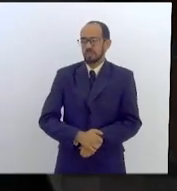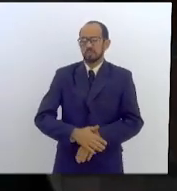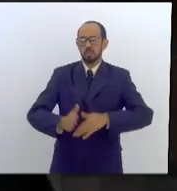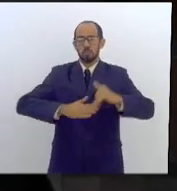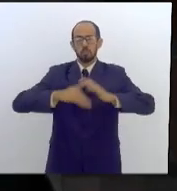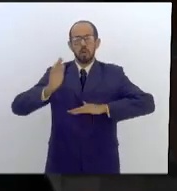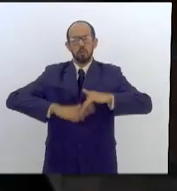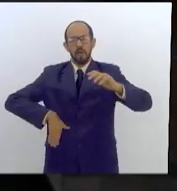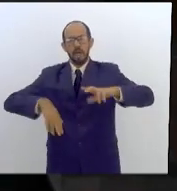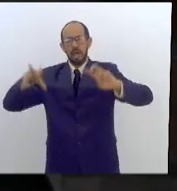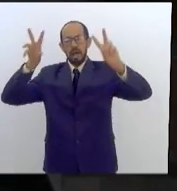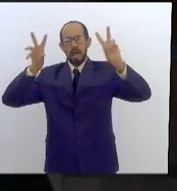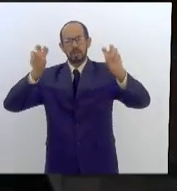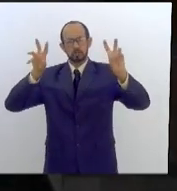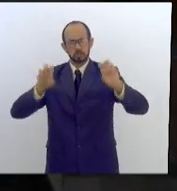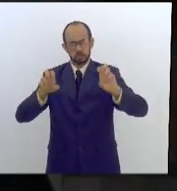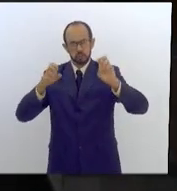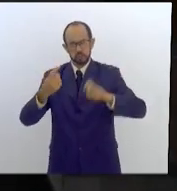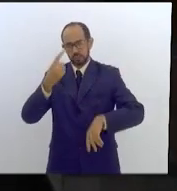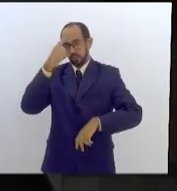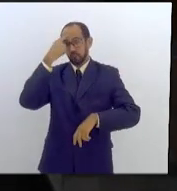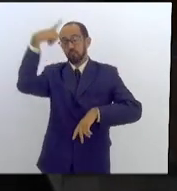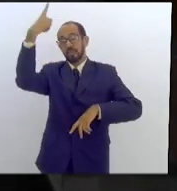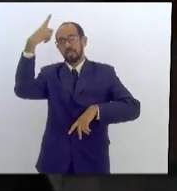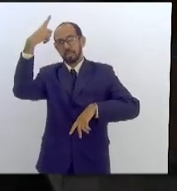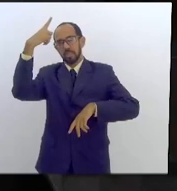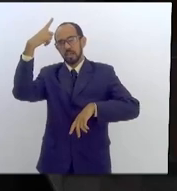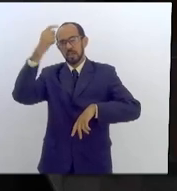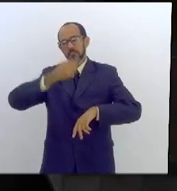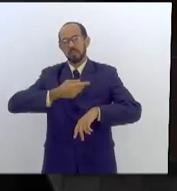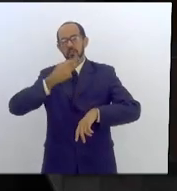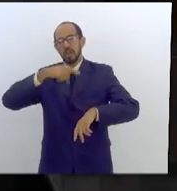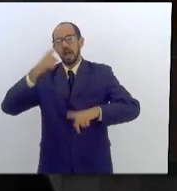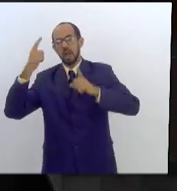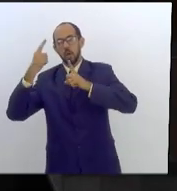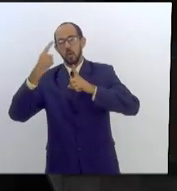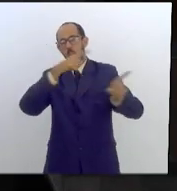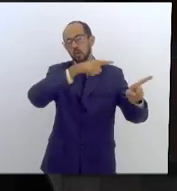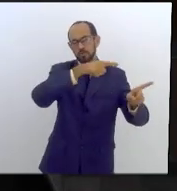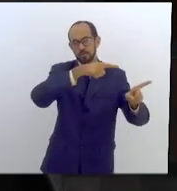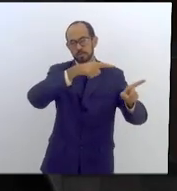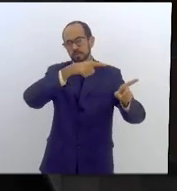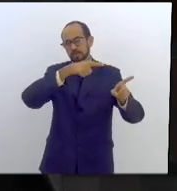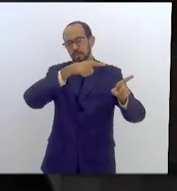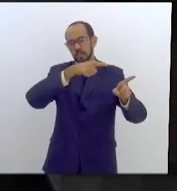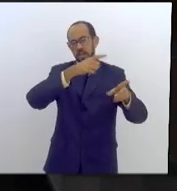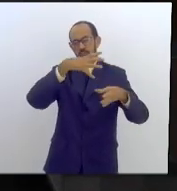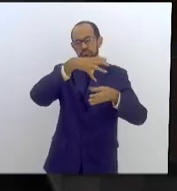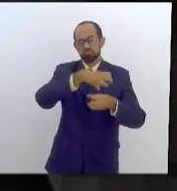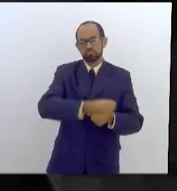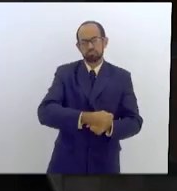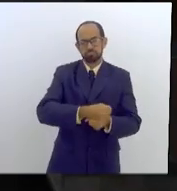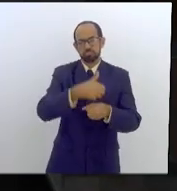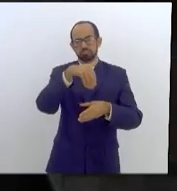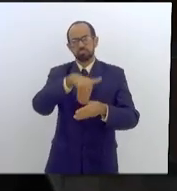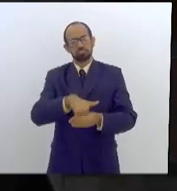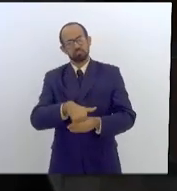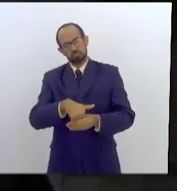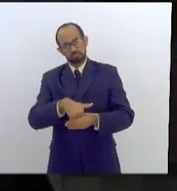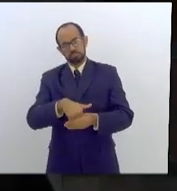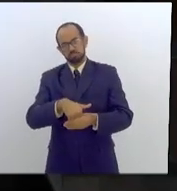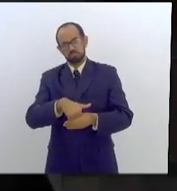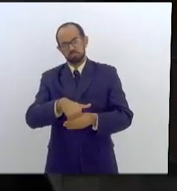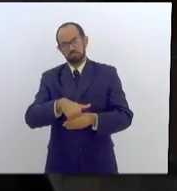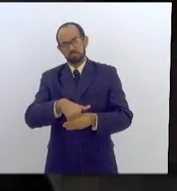qualquer pretexto para contestar resultado eleitoral olha